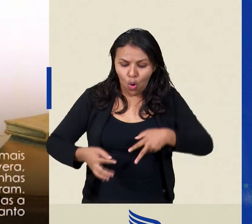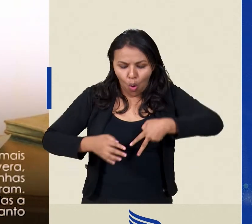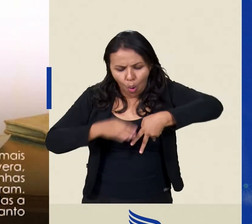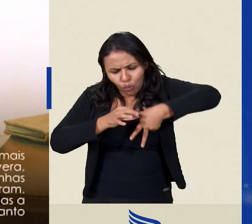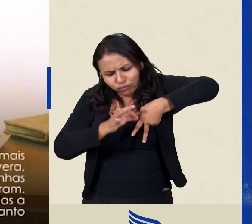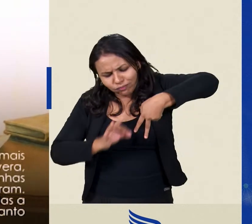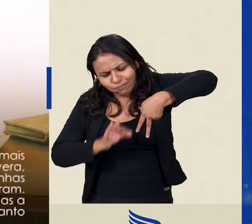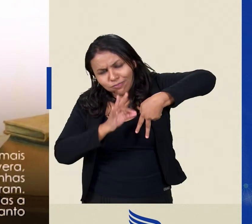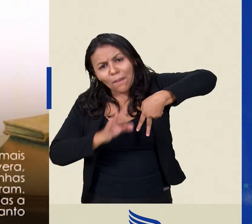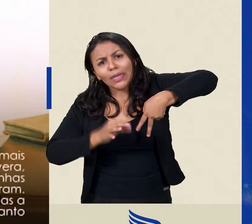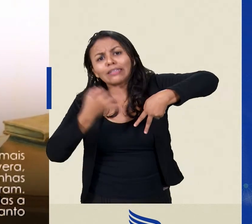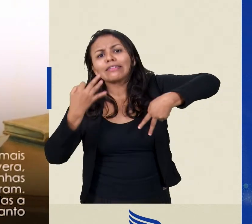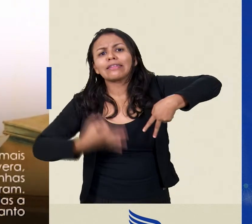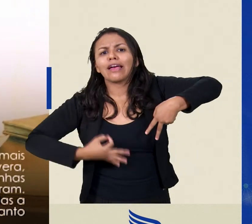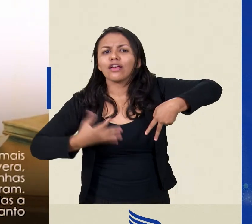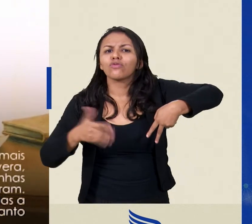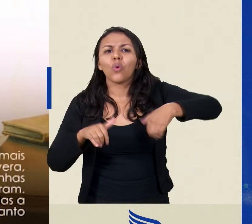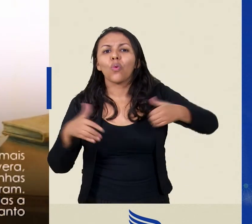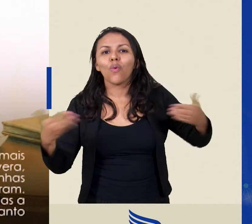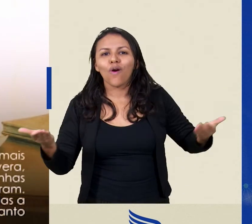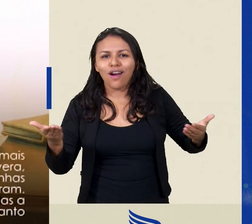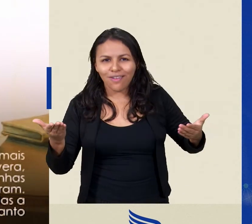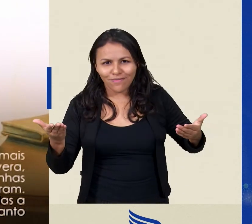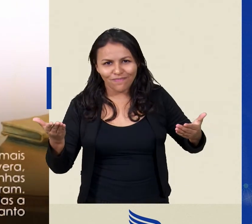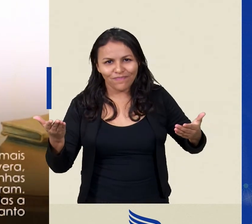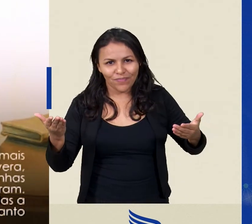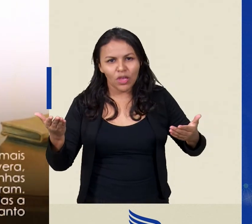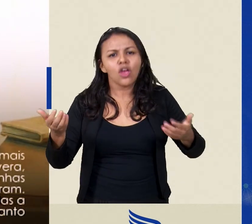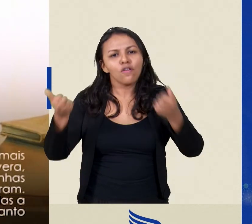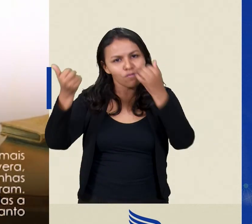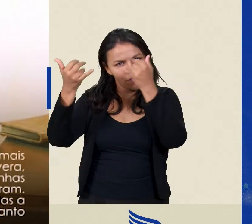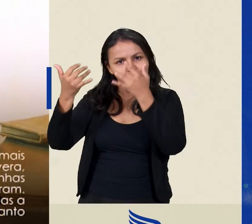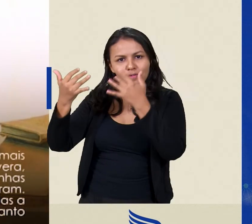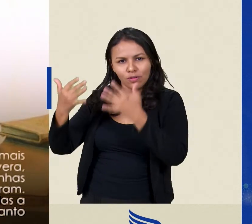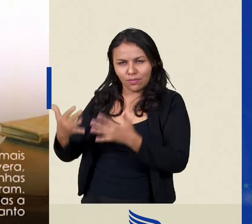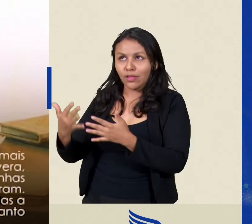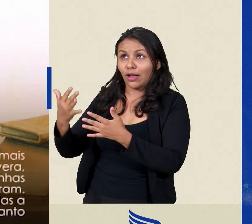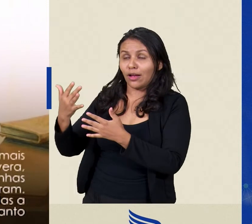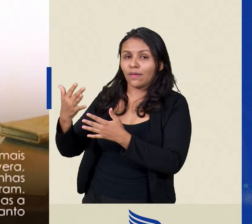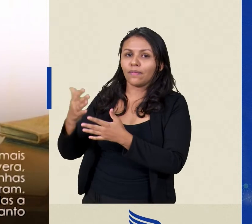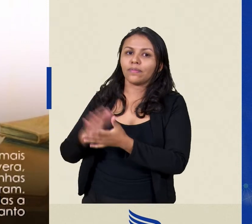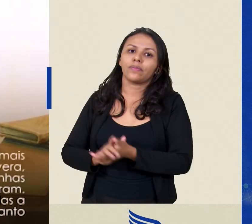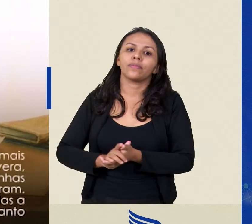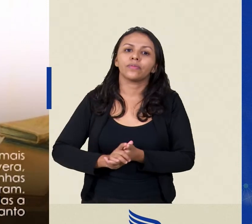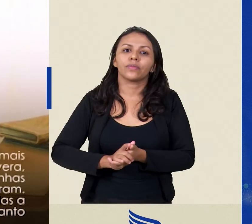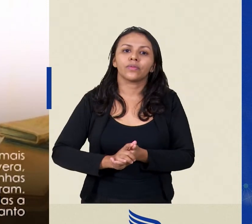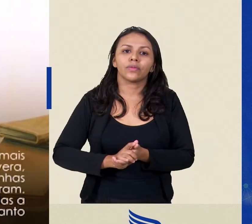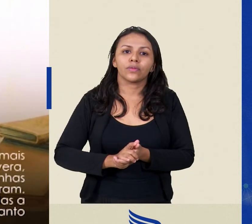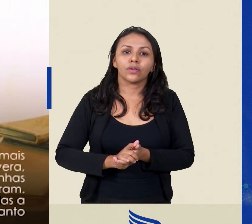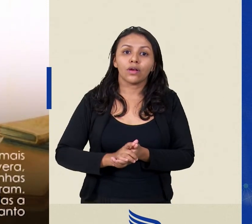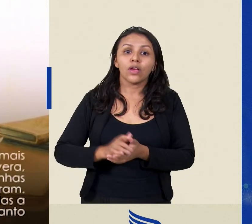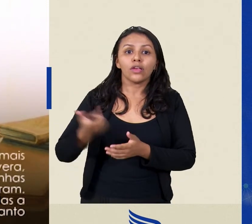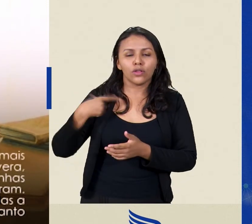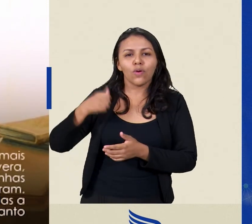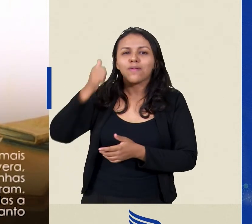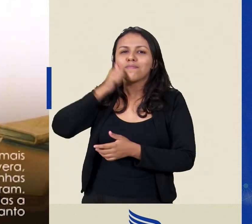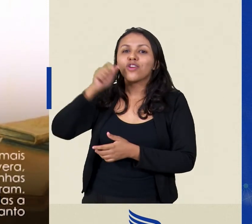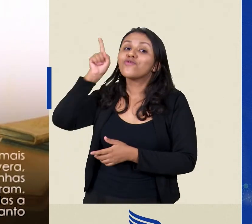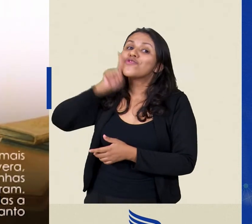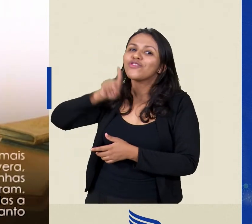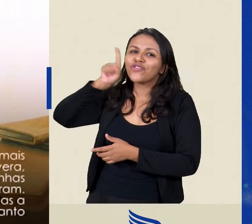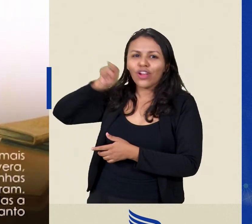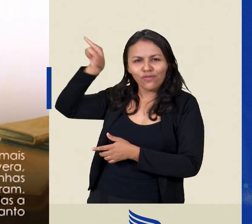que eu vira e descrevera, segundo me foi possível julgar. Minhas irmãs no norte de Michigan o